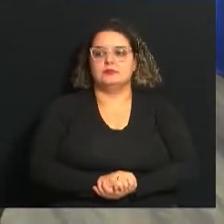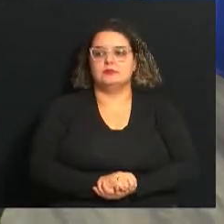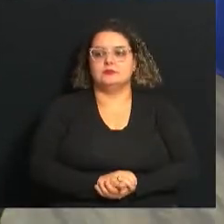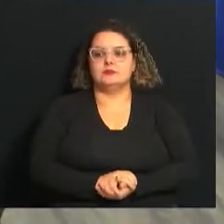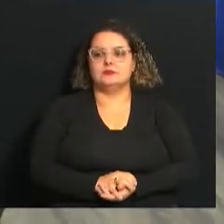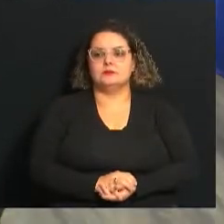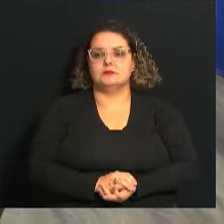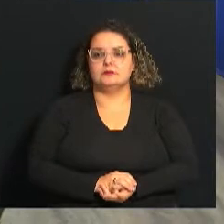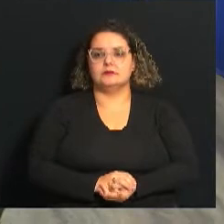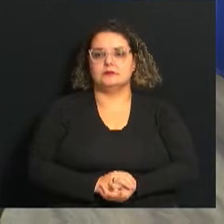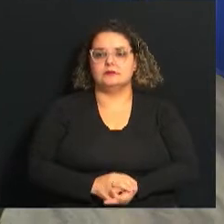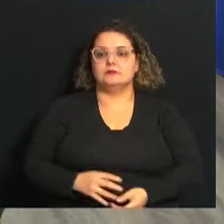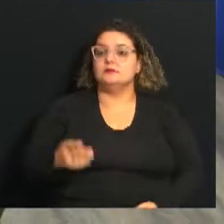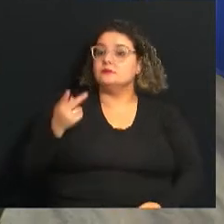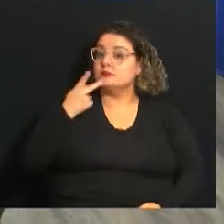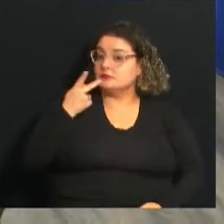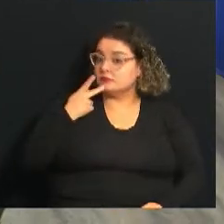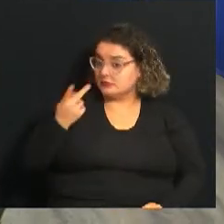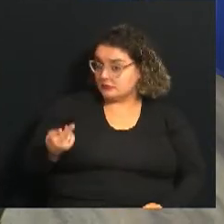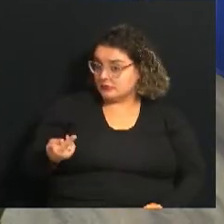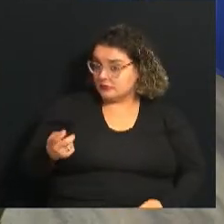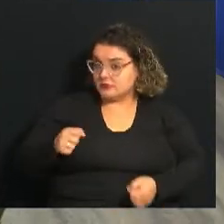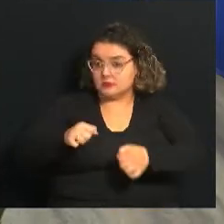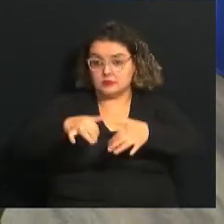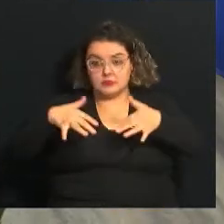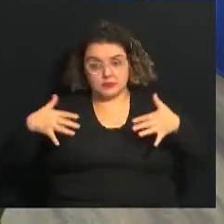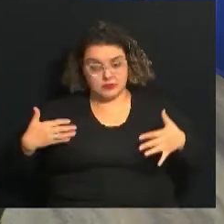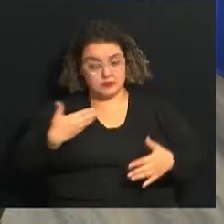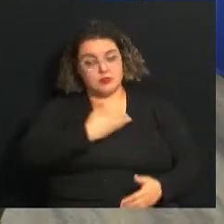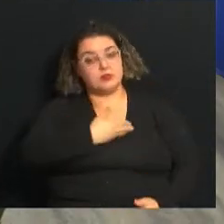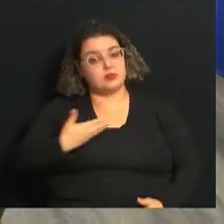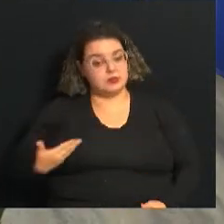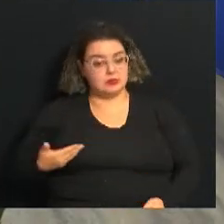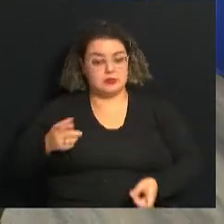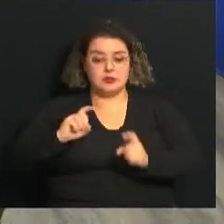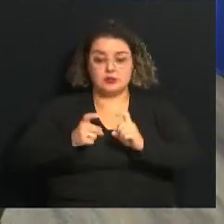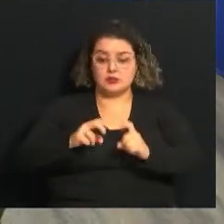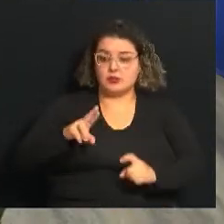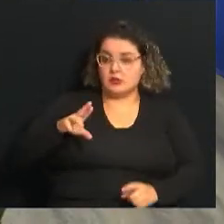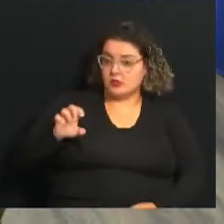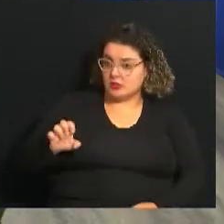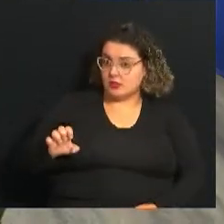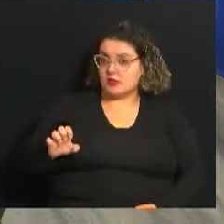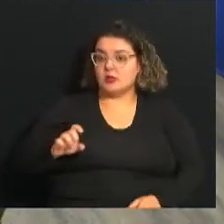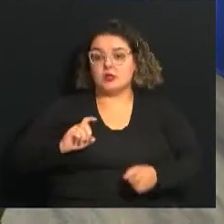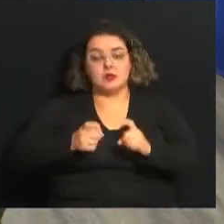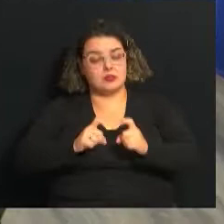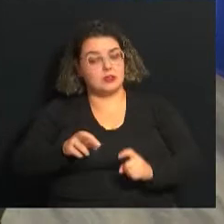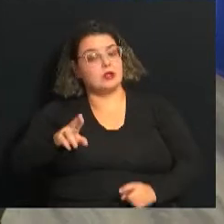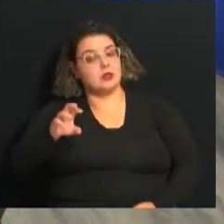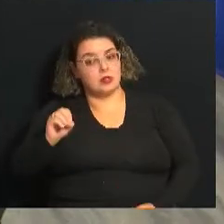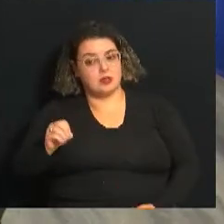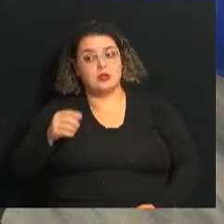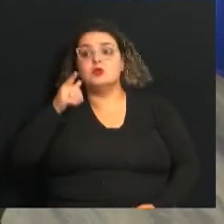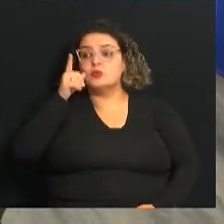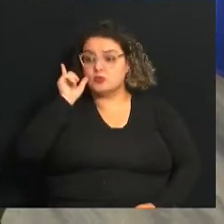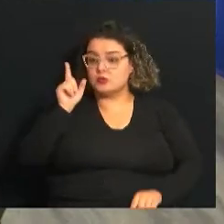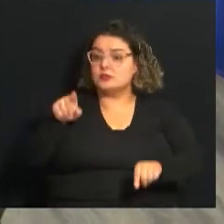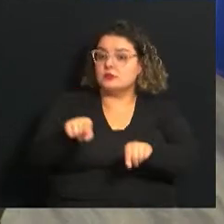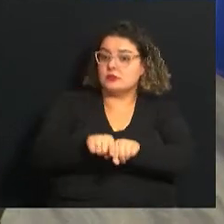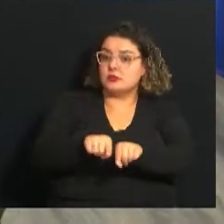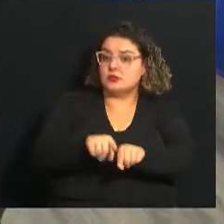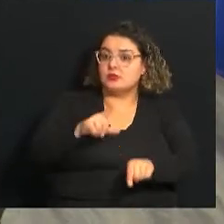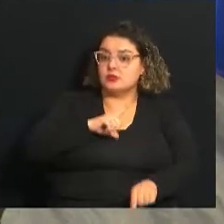Então nós falamos aqui das audiências públicas, das reuniões extraordinárias, reunião ordinária, e ontem também nós tivemos a reunião